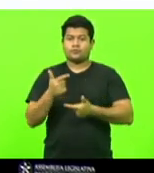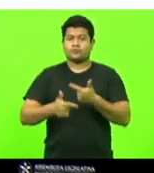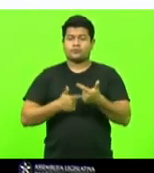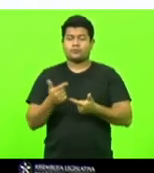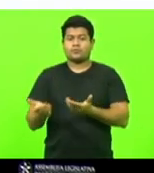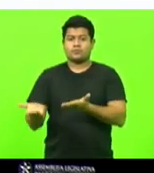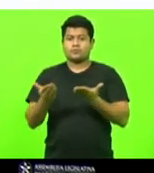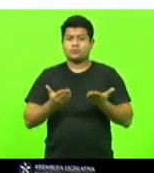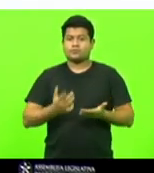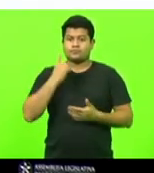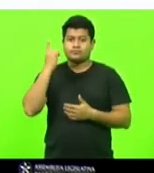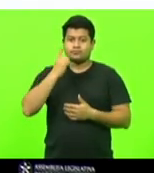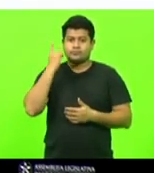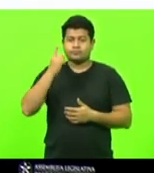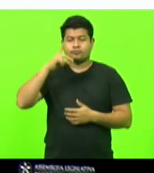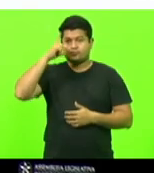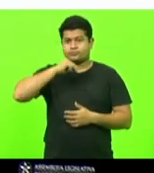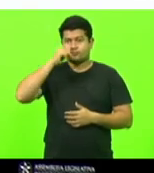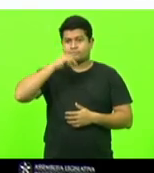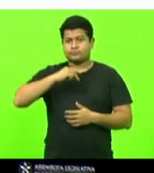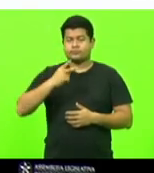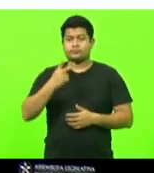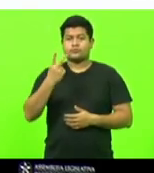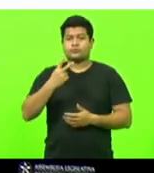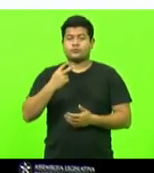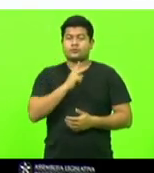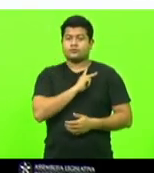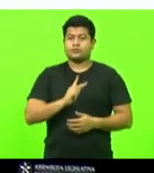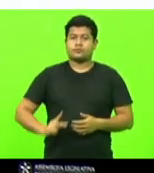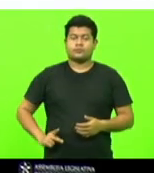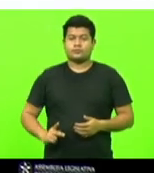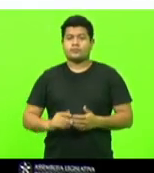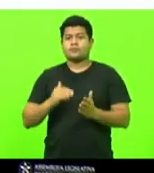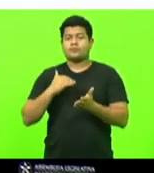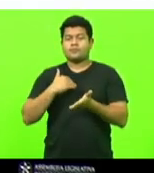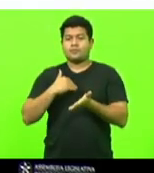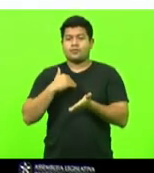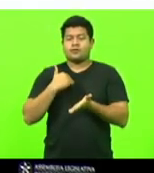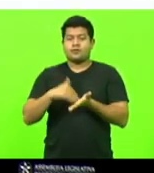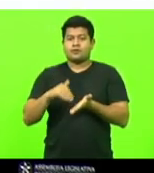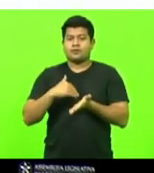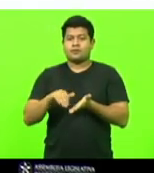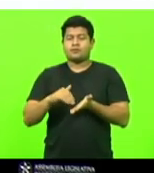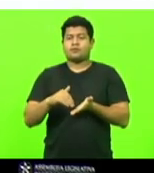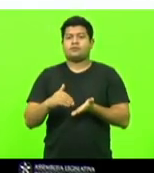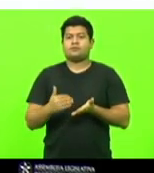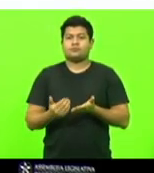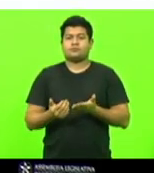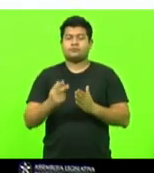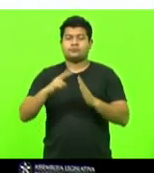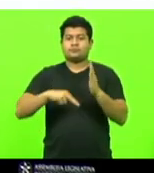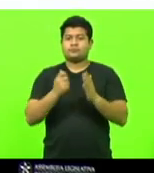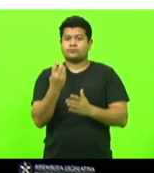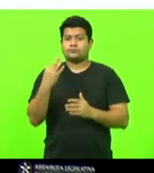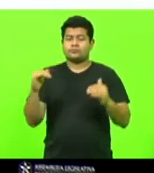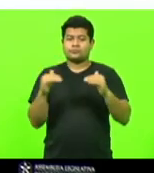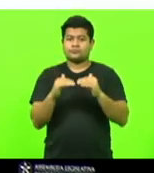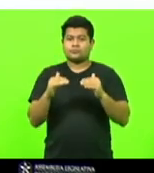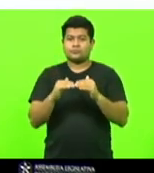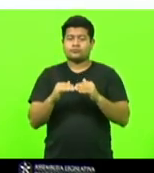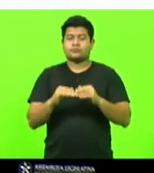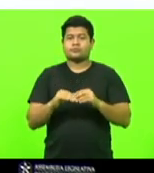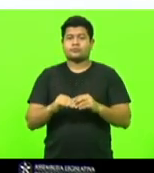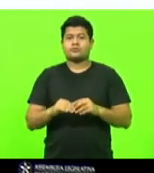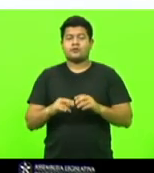e convidou o senhor deputado Kennedy Nunes, segundo vice-presidente, para proceder à leitura da ata da sessão anterior, que, em consonância ao